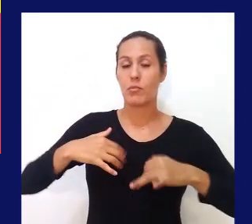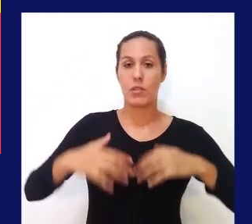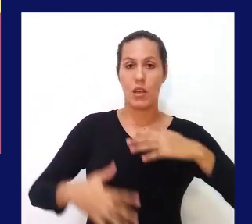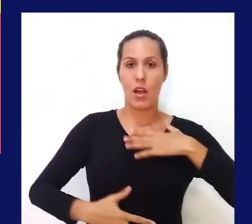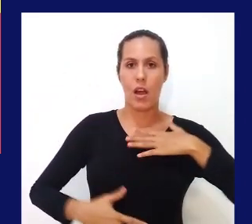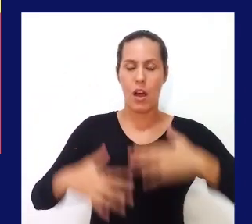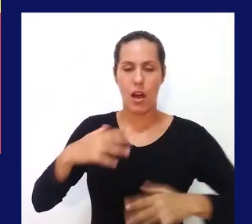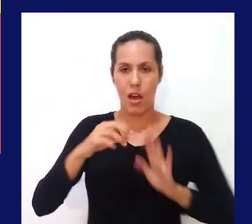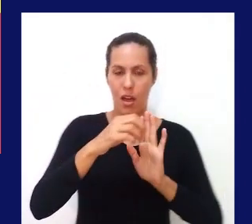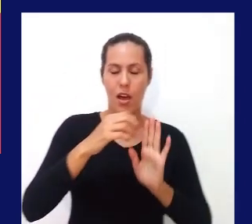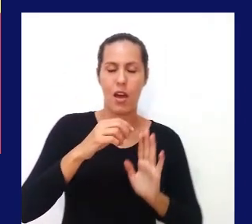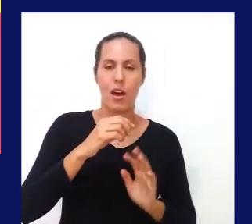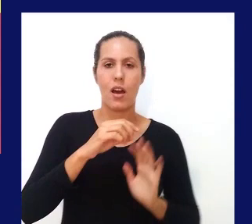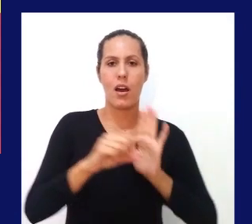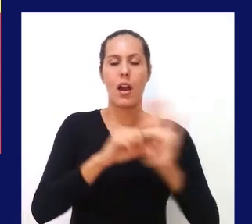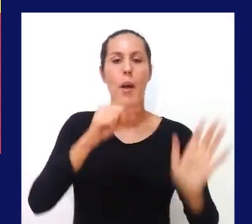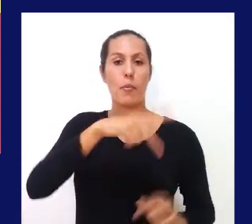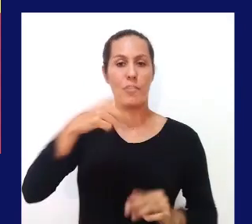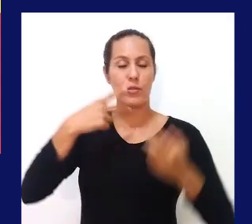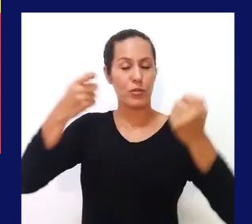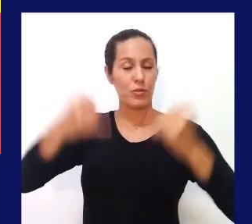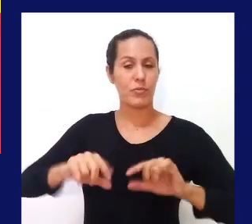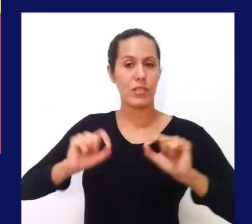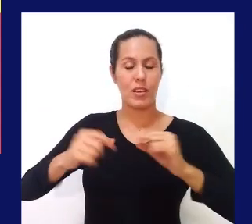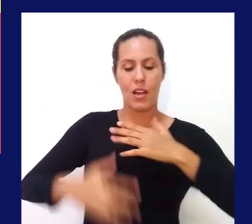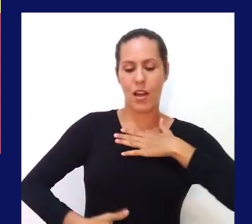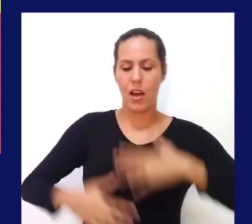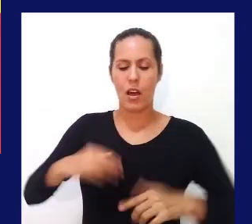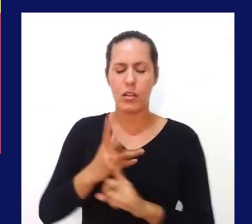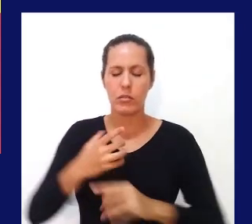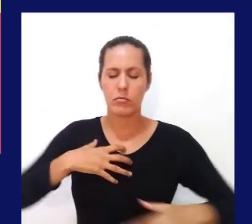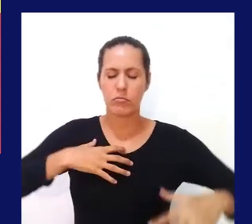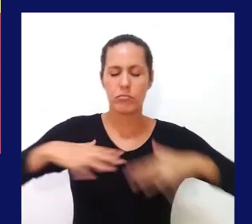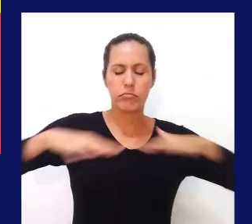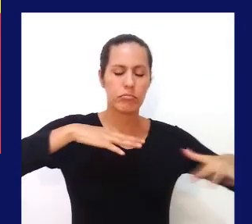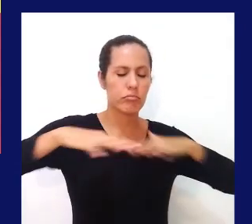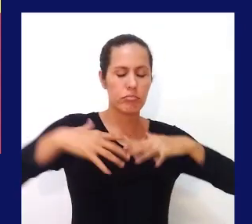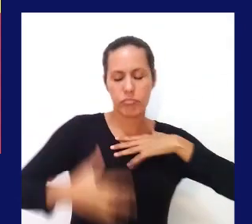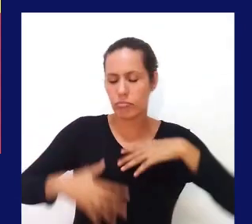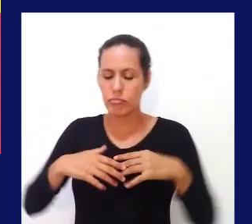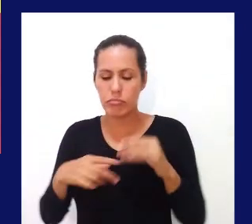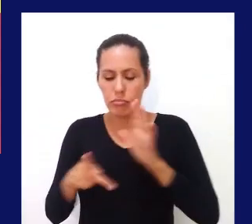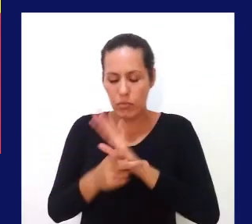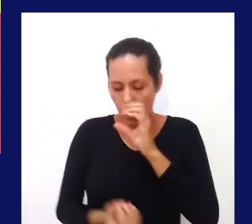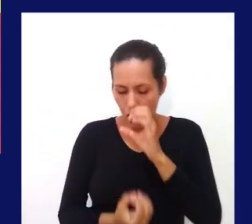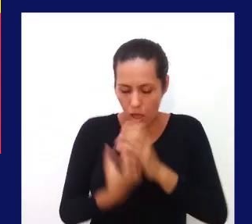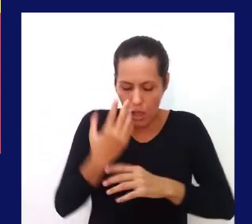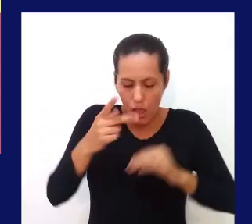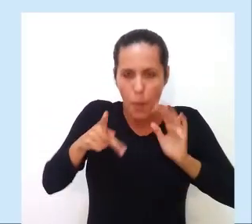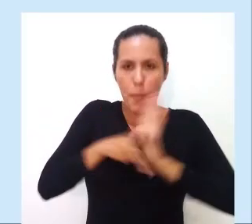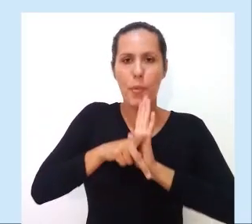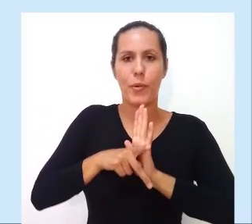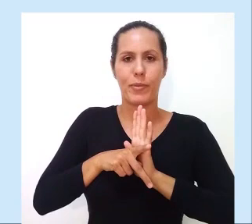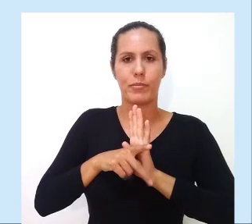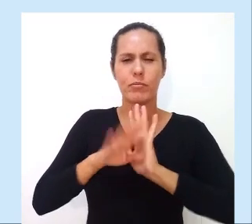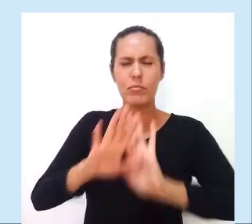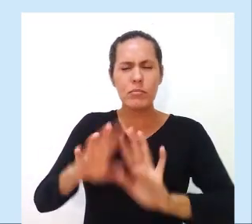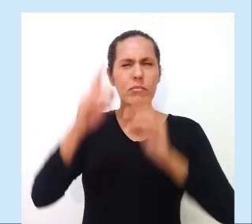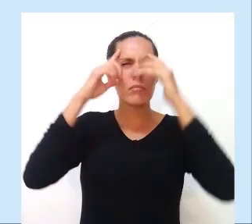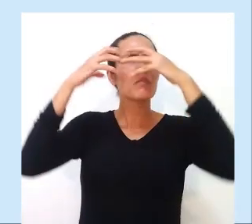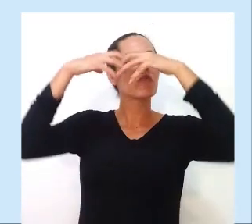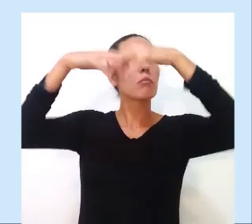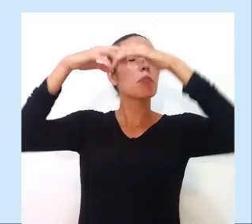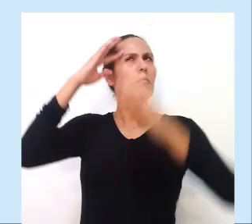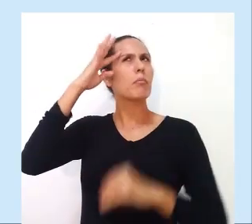é a arte de mexer o corpo através de uma cadência de movimentos e ritmos, criando uma harmonia própria.